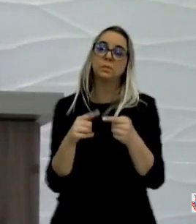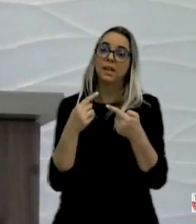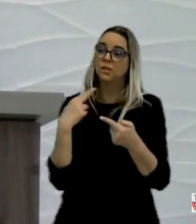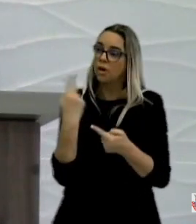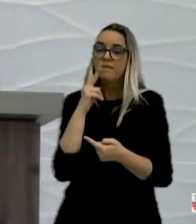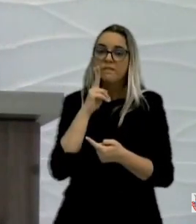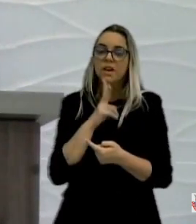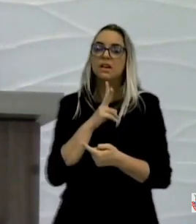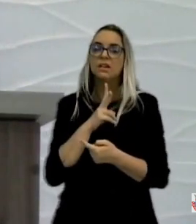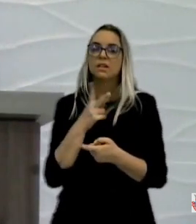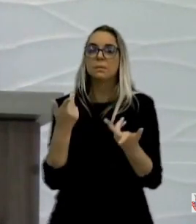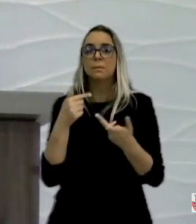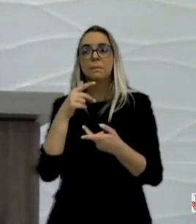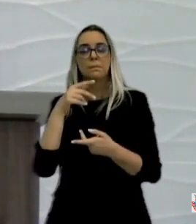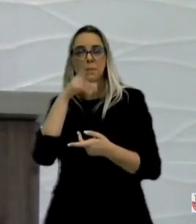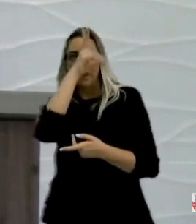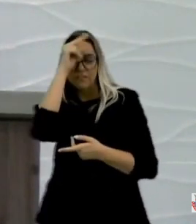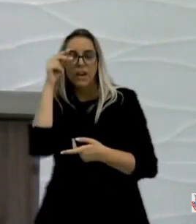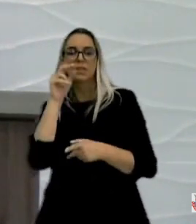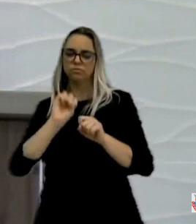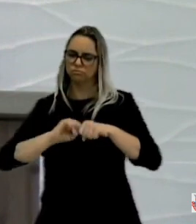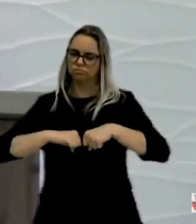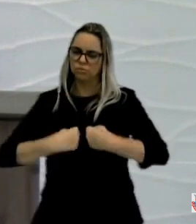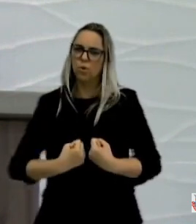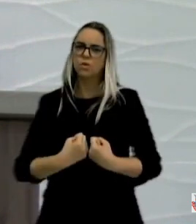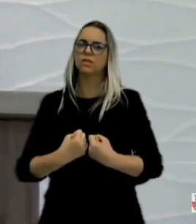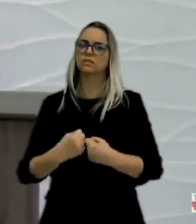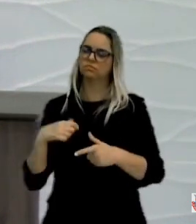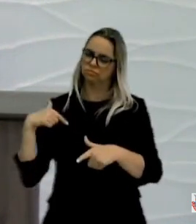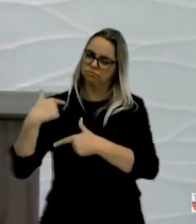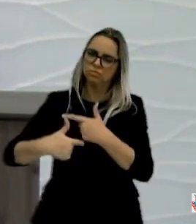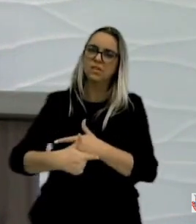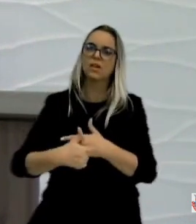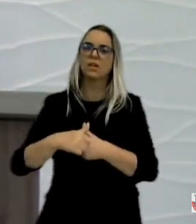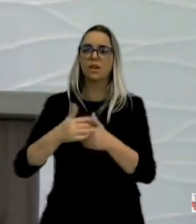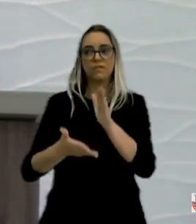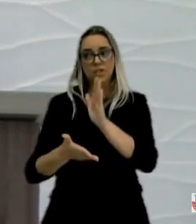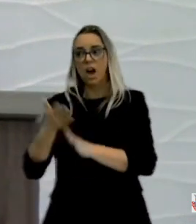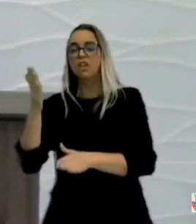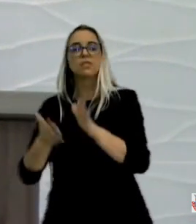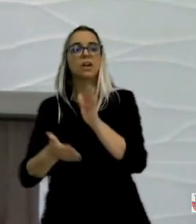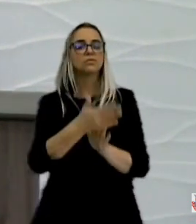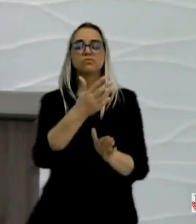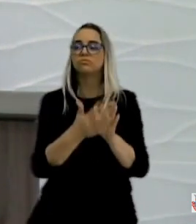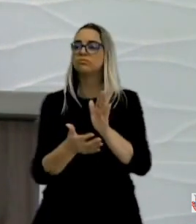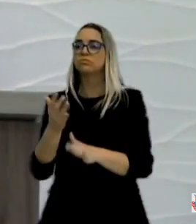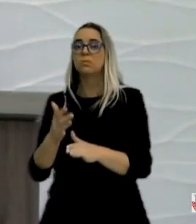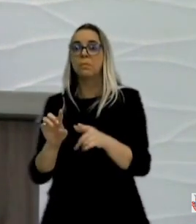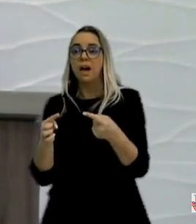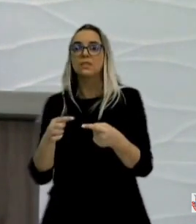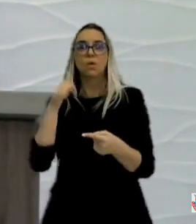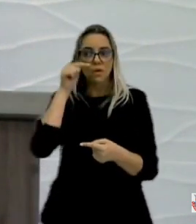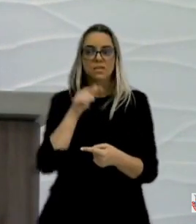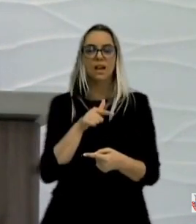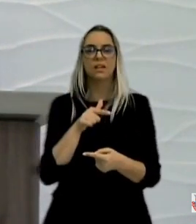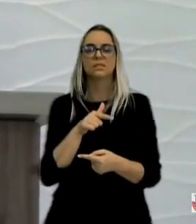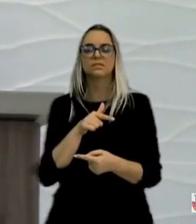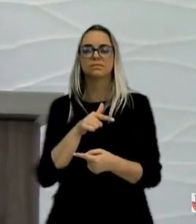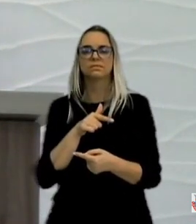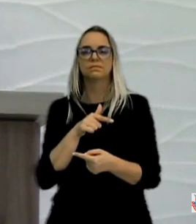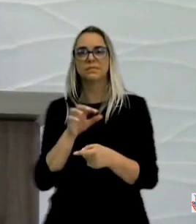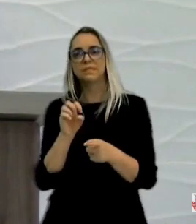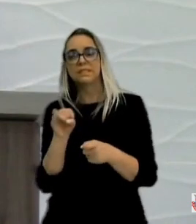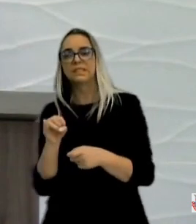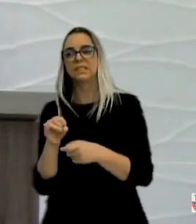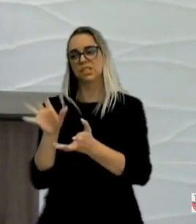O prefeito busca muito, luta muito, viaja muito, mas consegue as coisas para o município. Se não conseguir no estado,